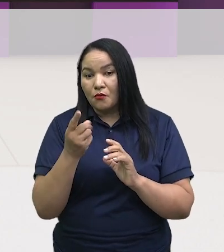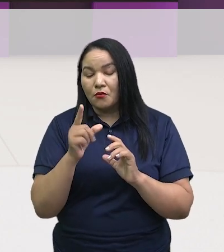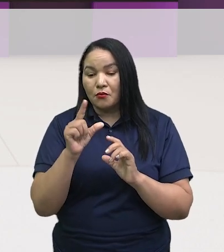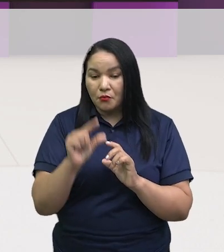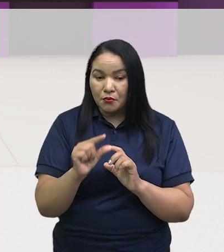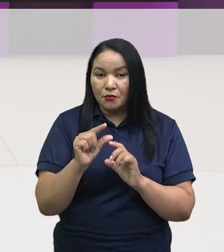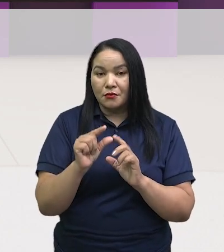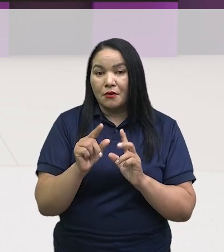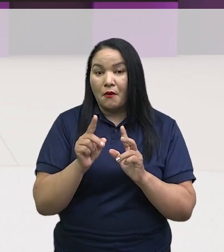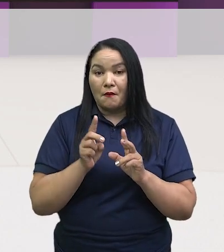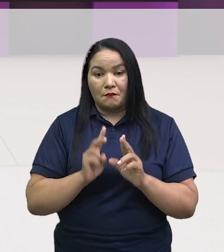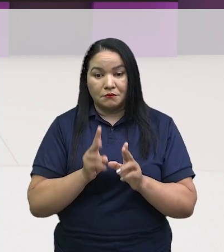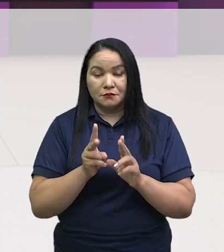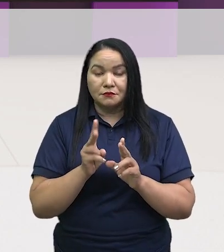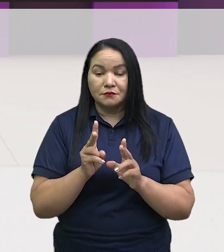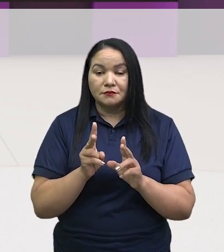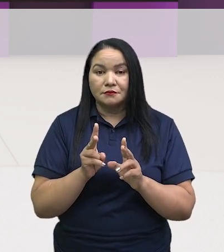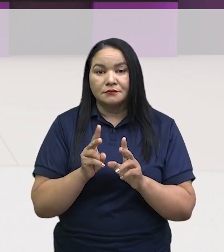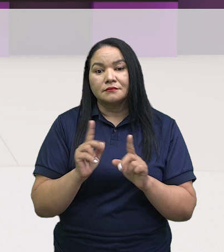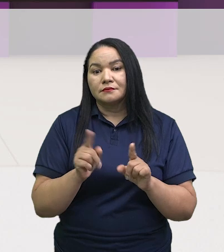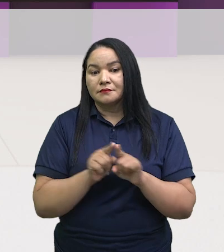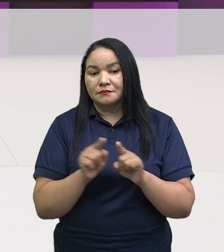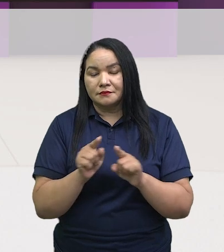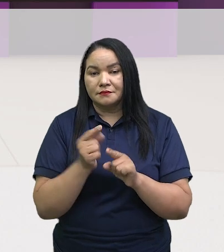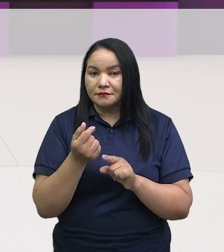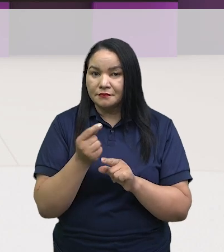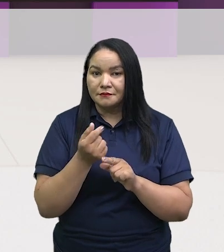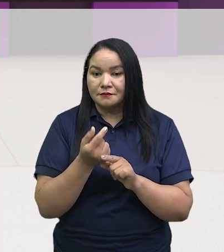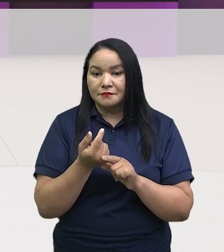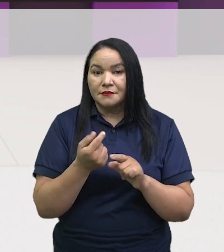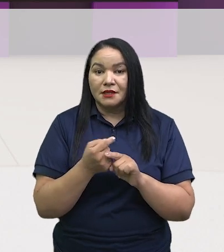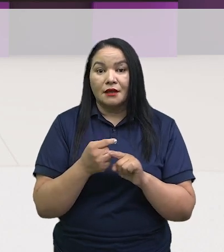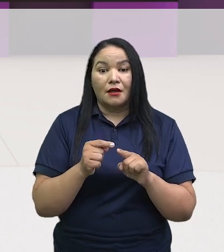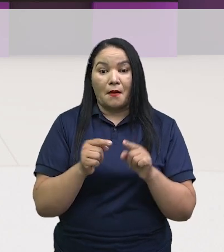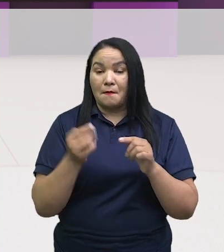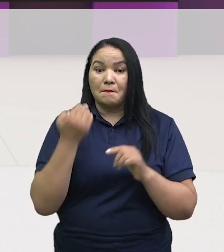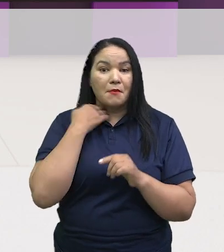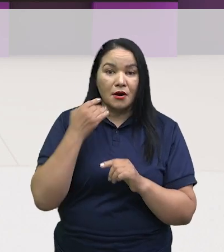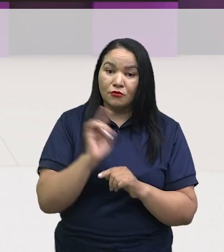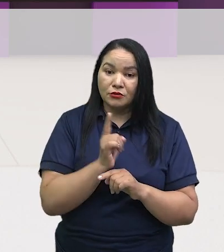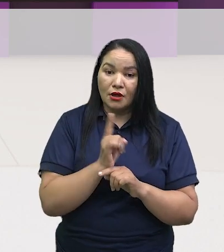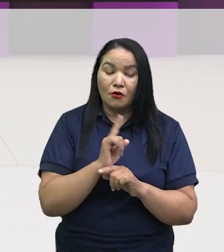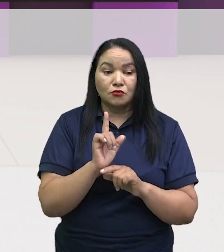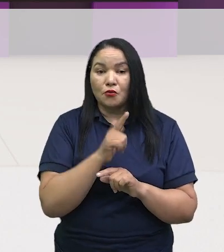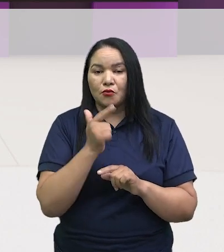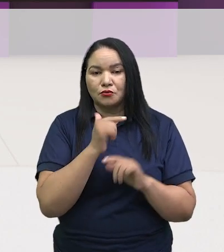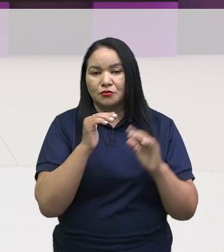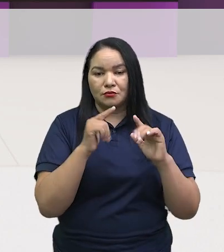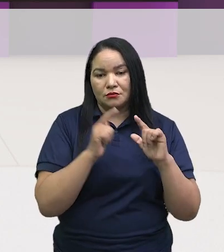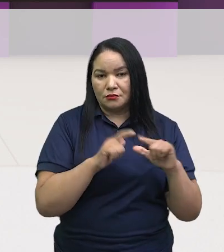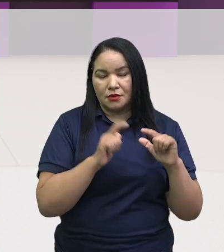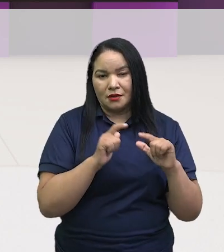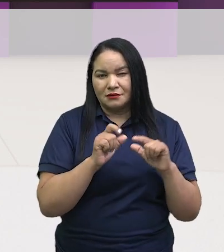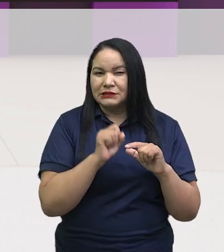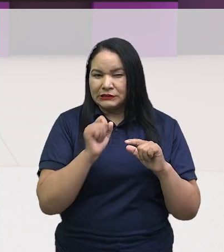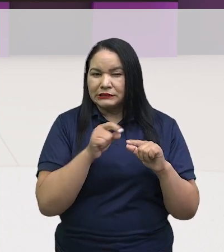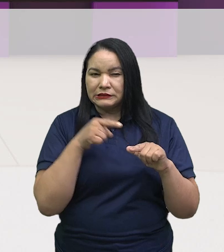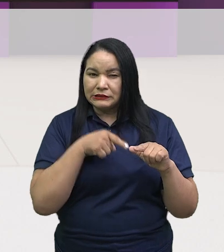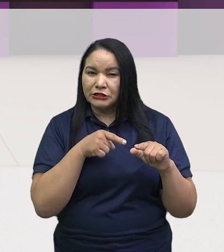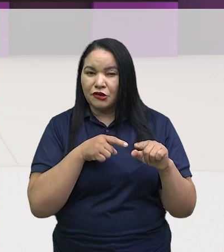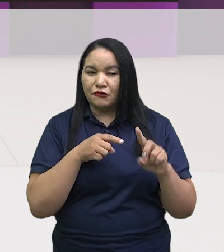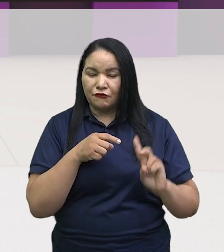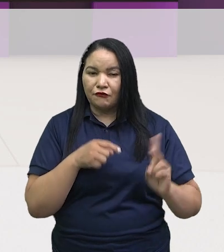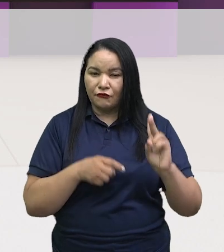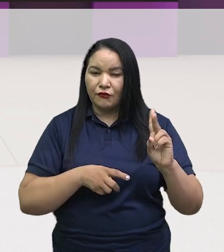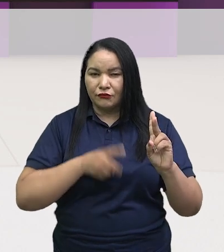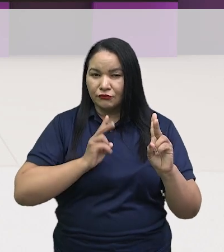igual? Mas lembra que o dinheiro vai estar paradinho lá fora do banco, tudo bem? Ou de qualquer outro investimento. Será que ele vai continuar com o mesmo